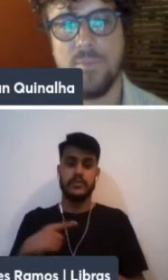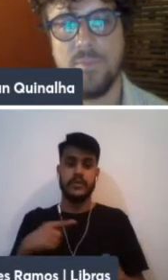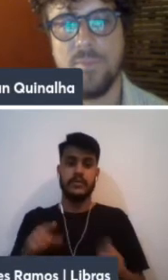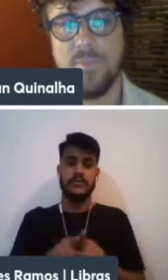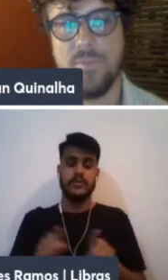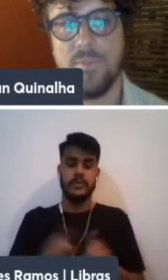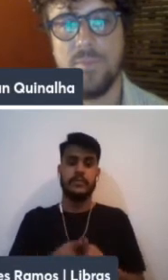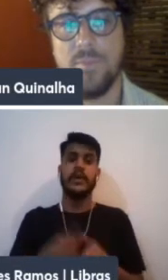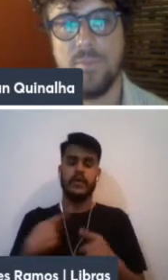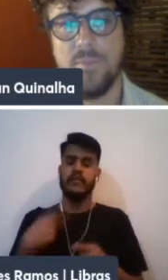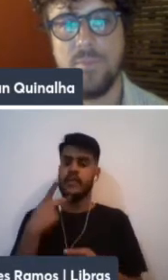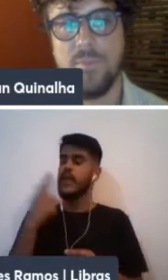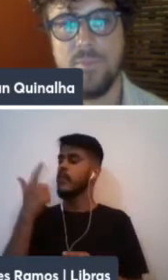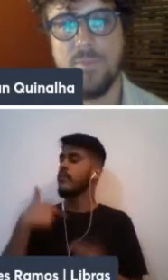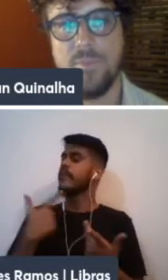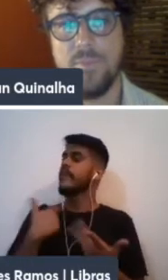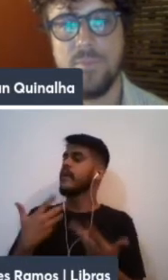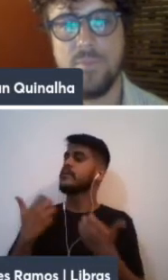dizer,